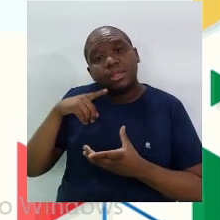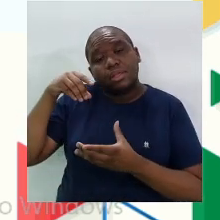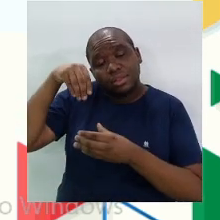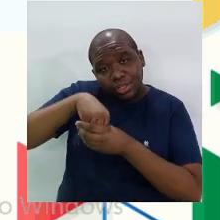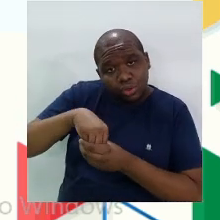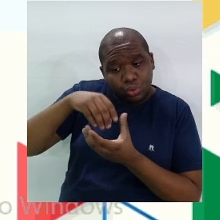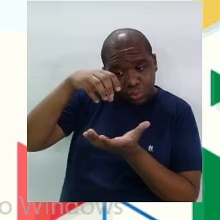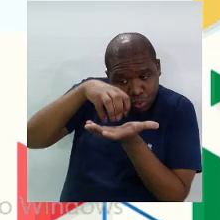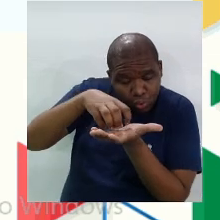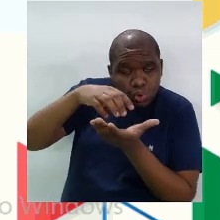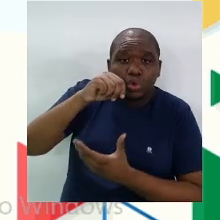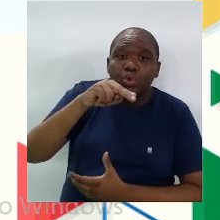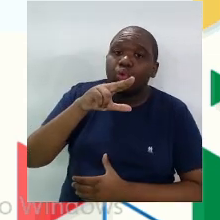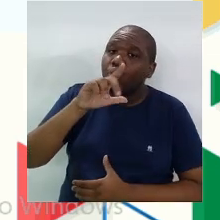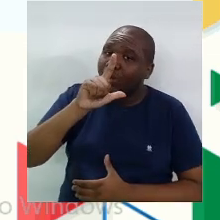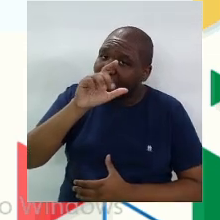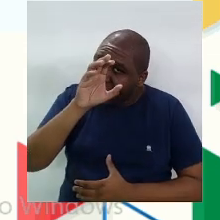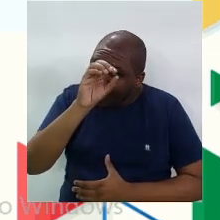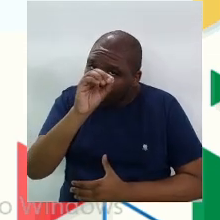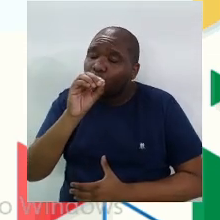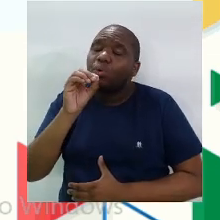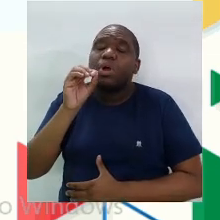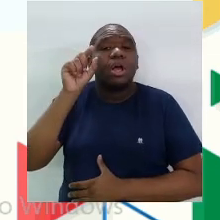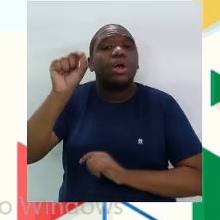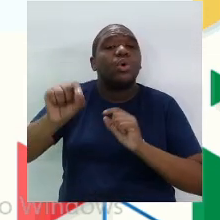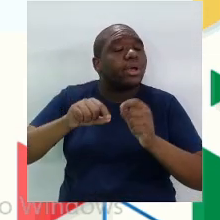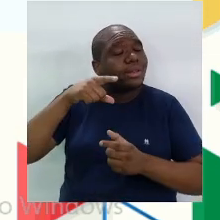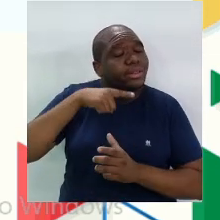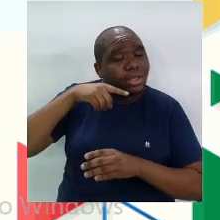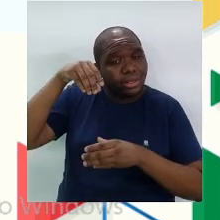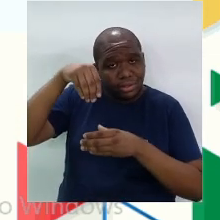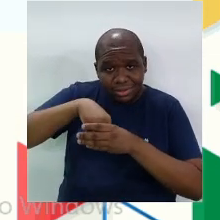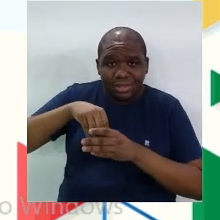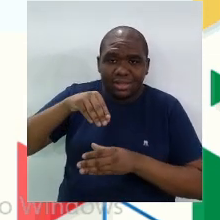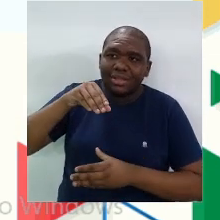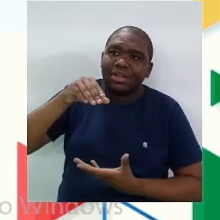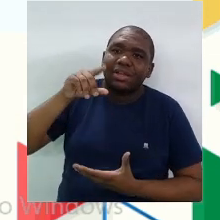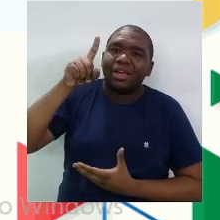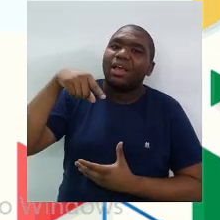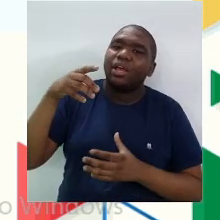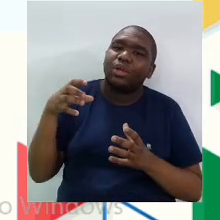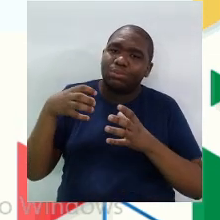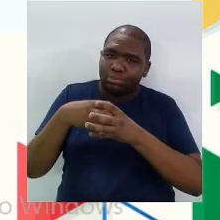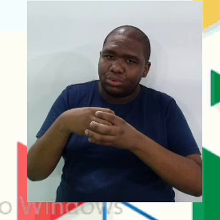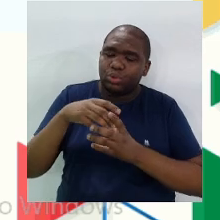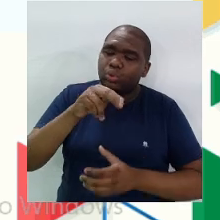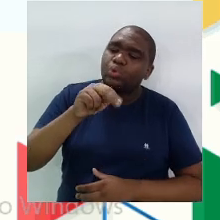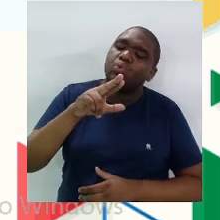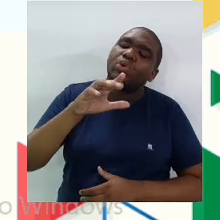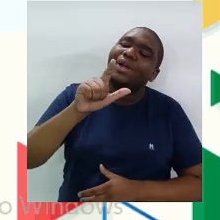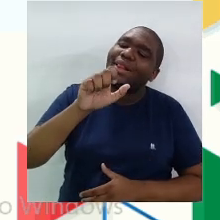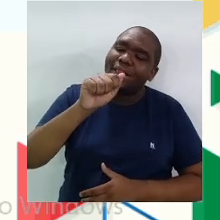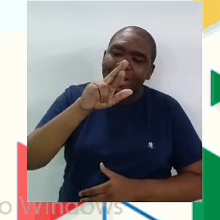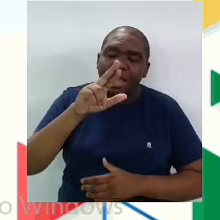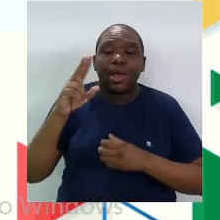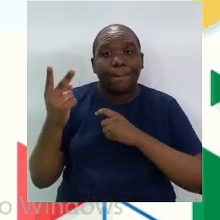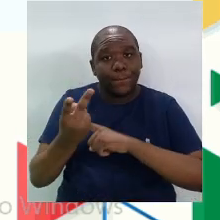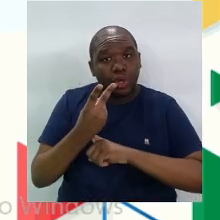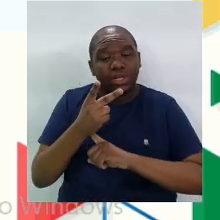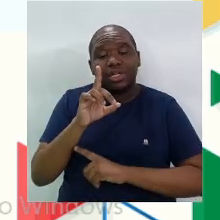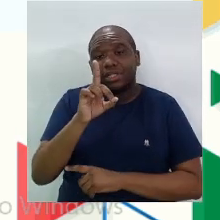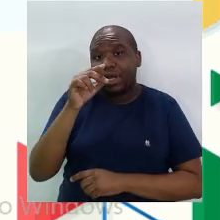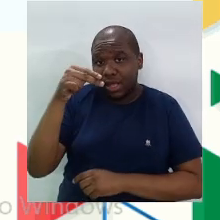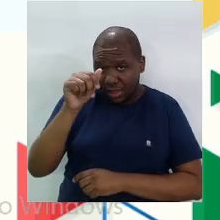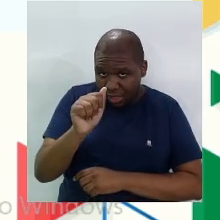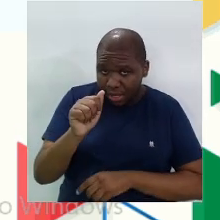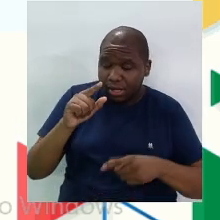é circuncindado por uma membrana que é chamada de envelope nuclear, que vai proteger o